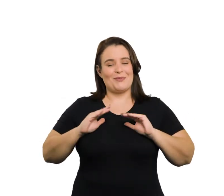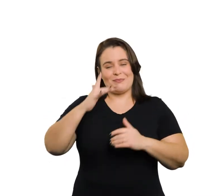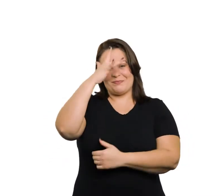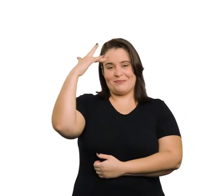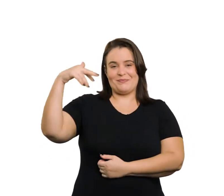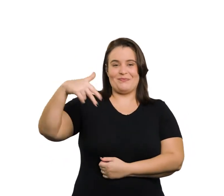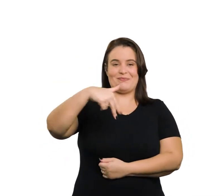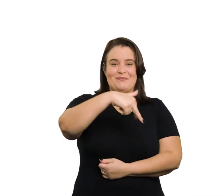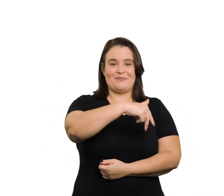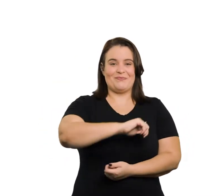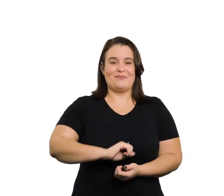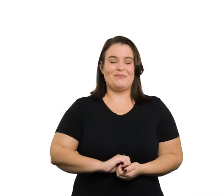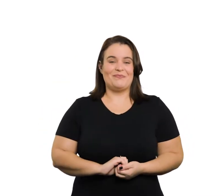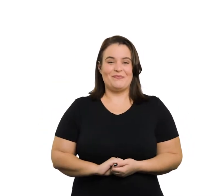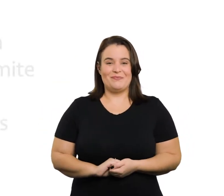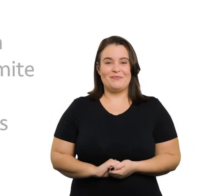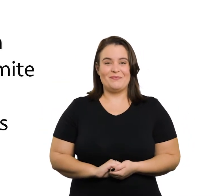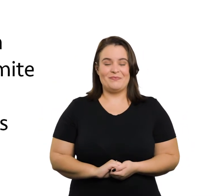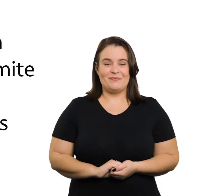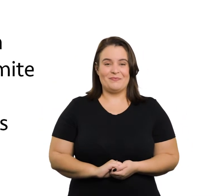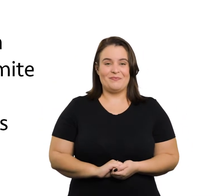pedestre.